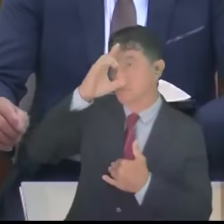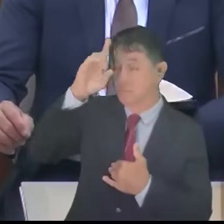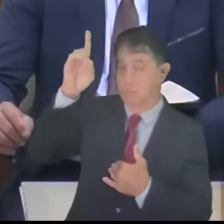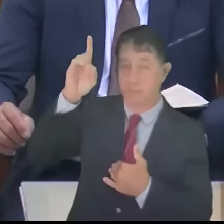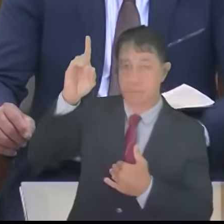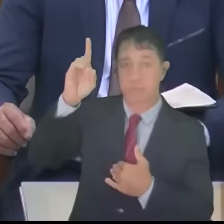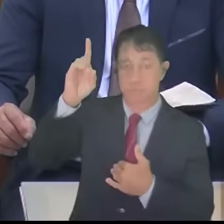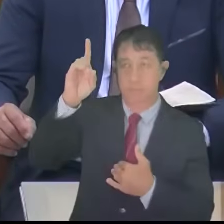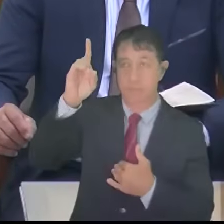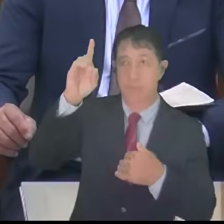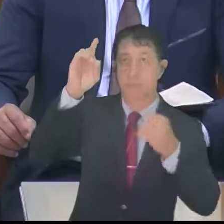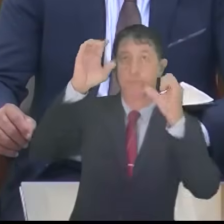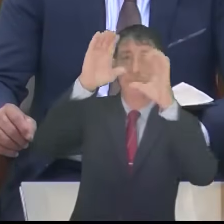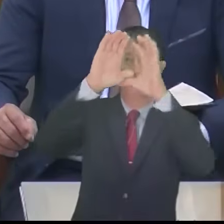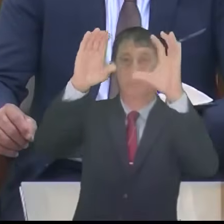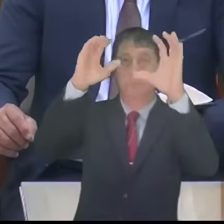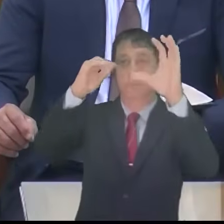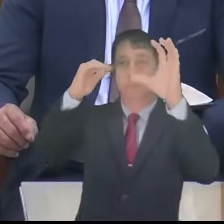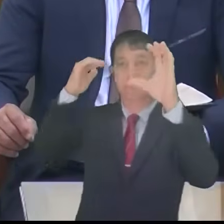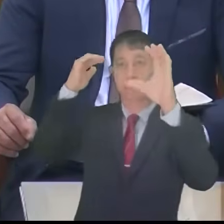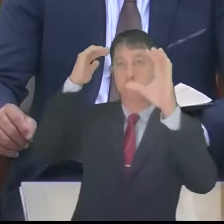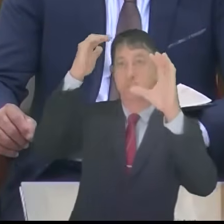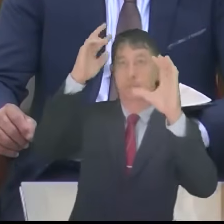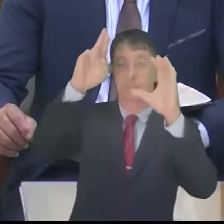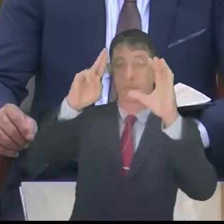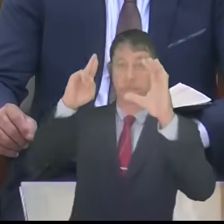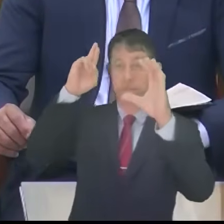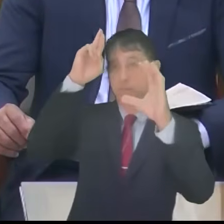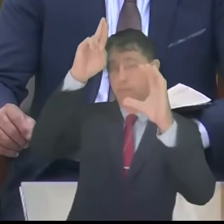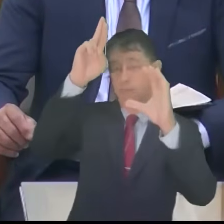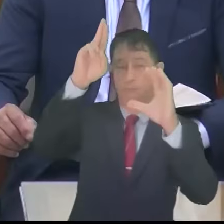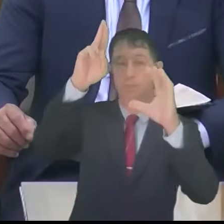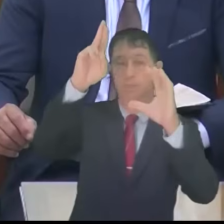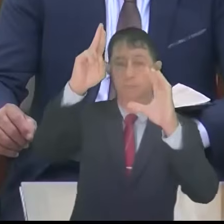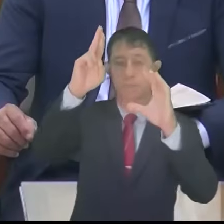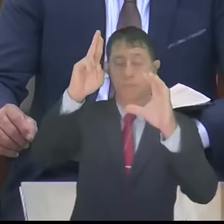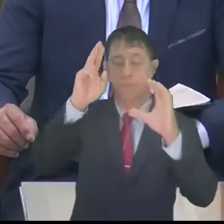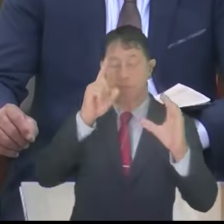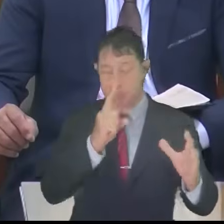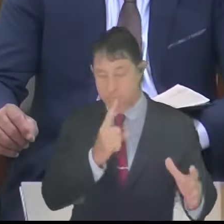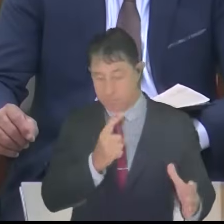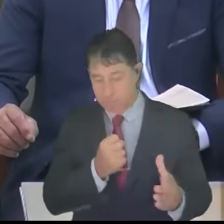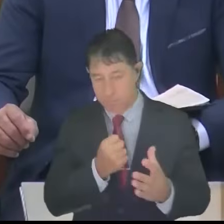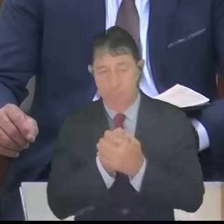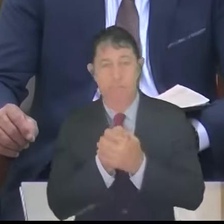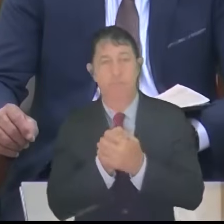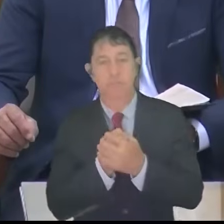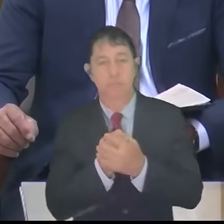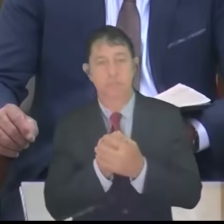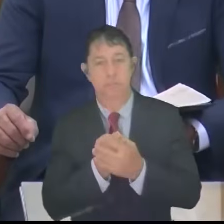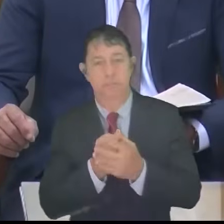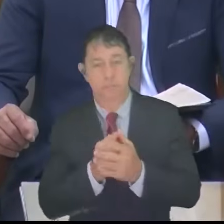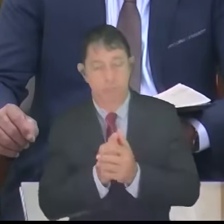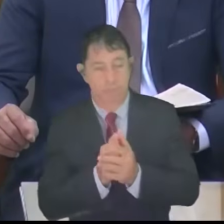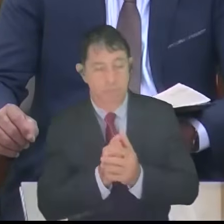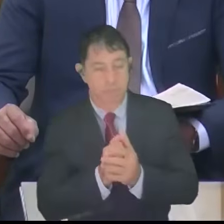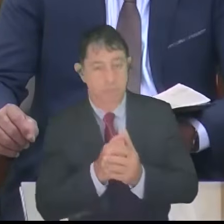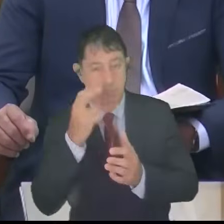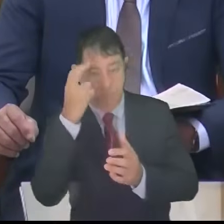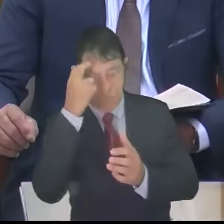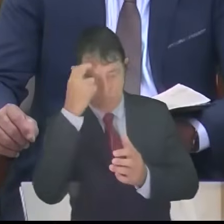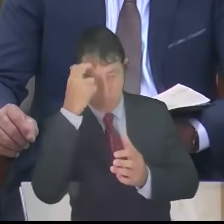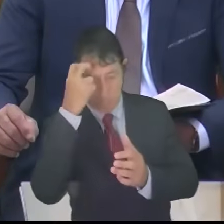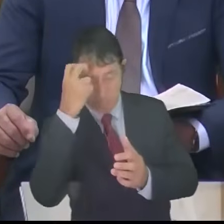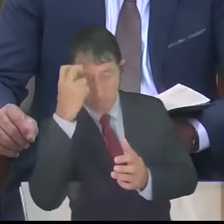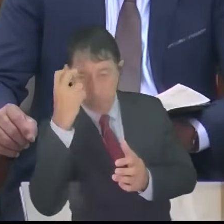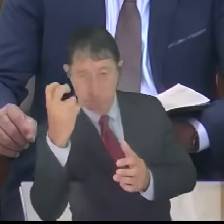dos céus e da terra, porque escondeste e ocultaste estas coisas dos sábios e